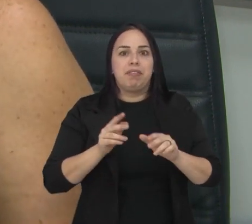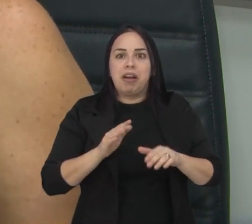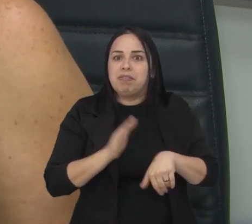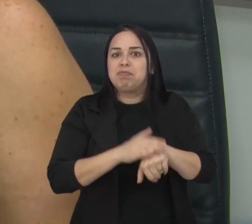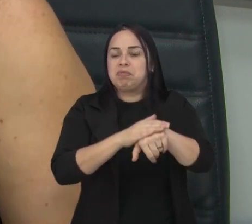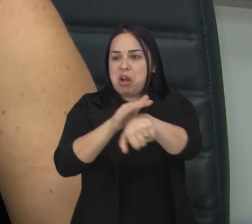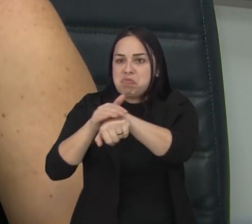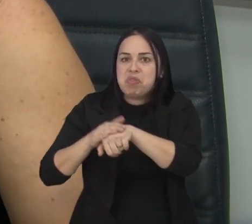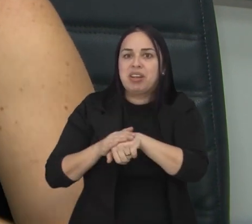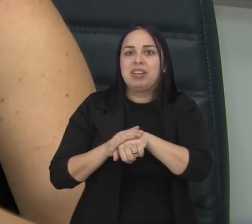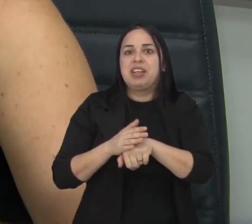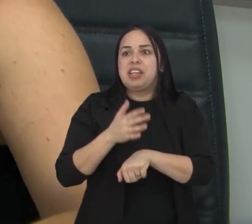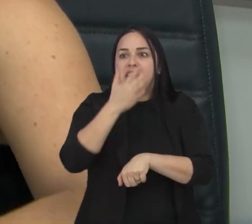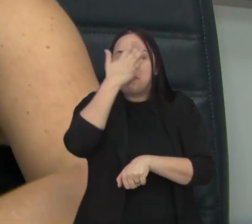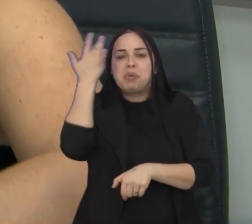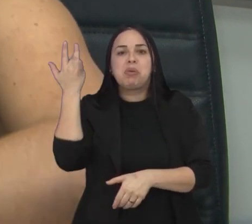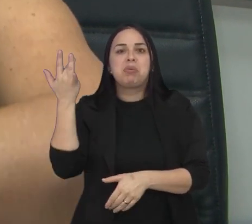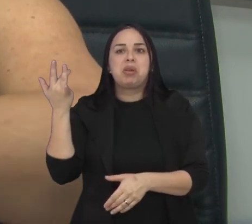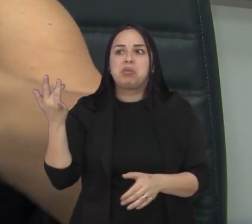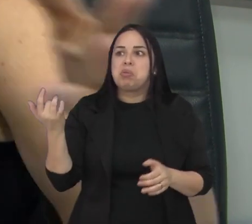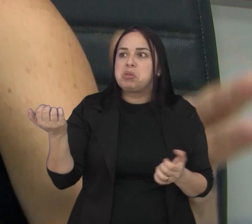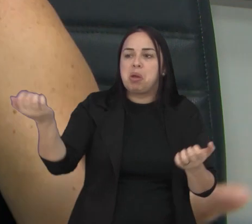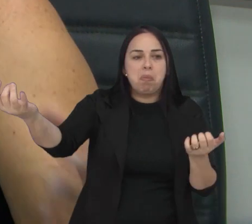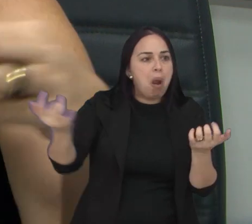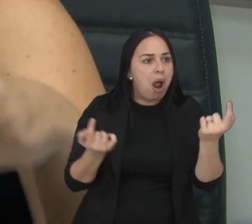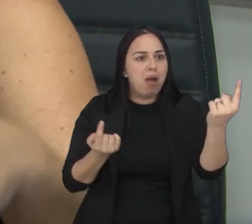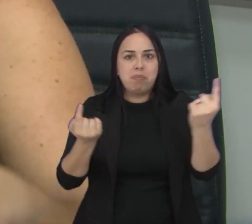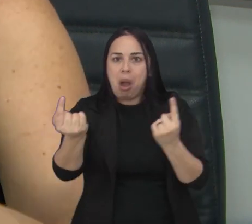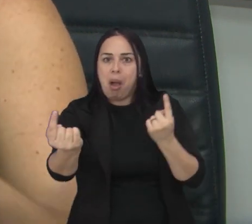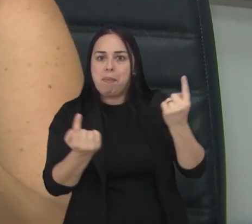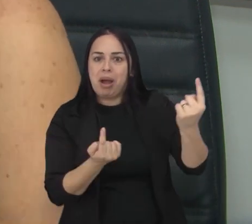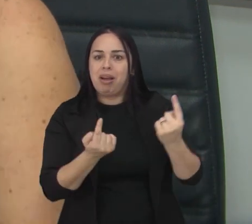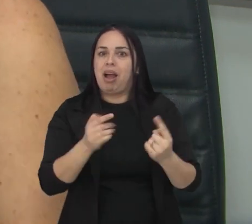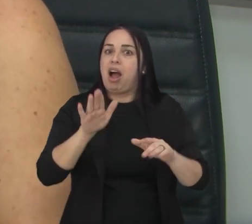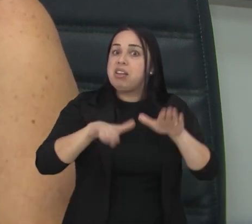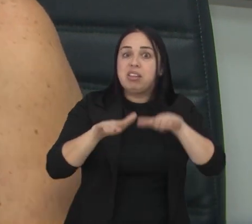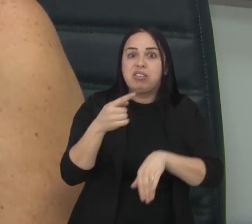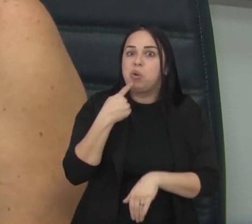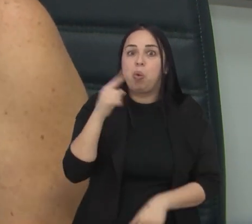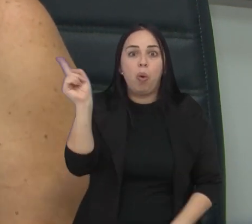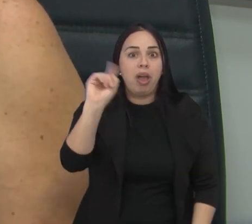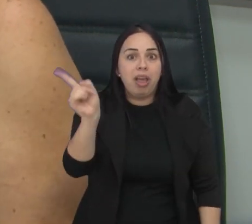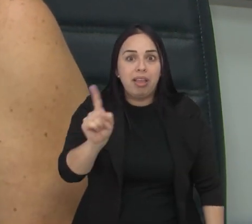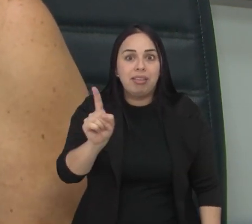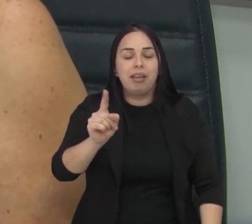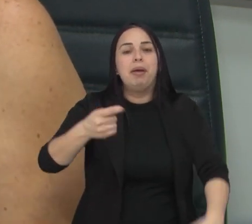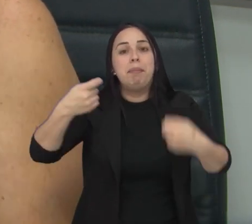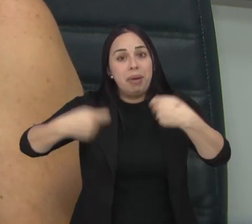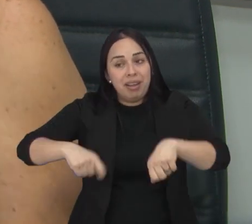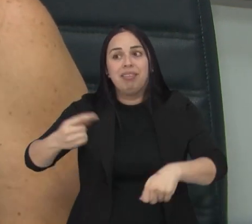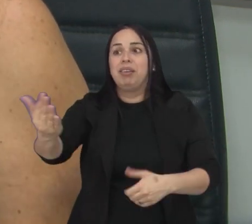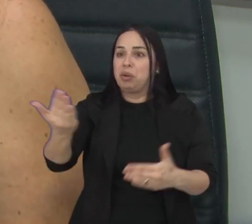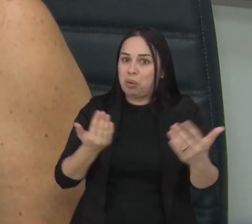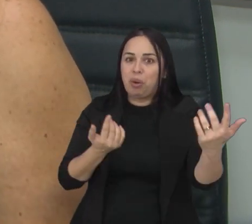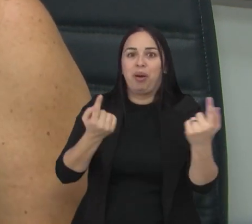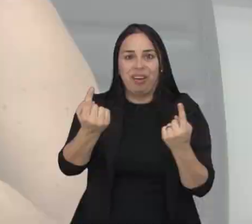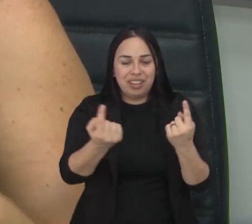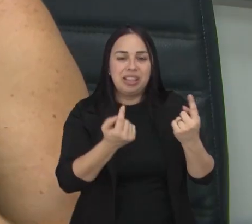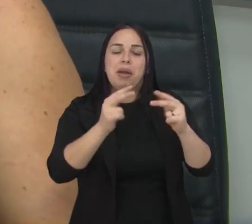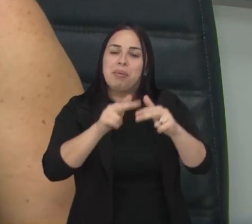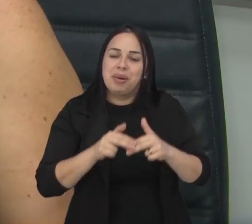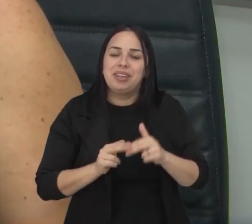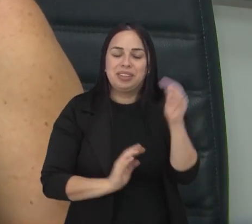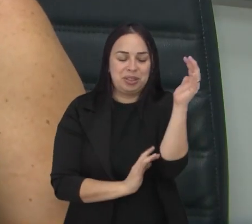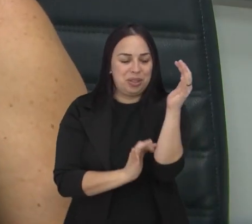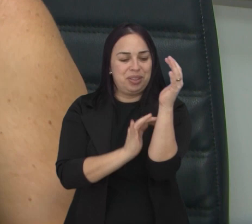suas atividades e traga pessoas de vários bairros da cidade que conheçam, porque muita gente ainda não conhece o Parque Vicentina Aranha, por incrível que pareça.